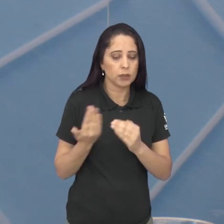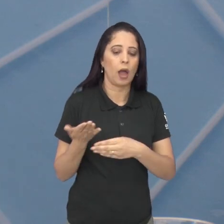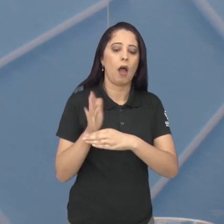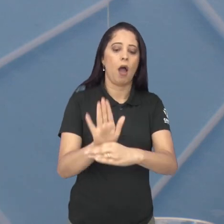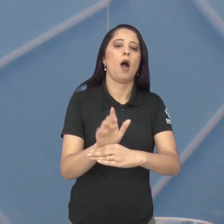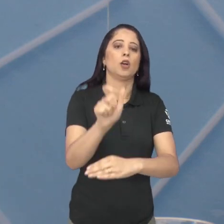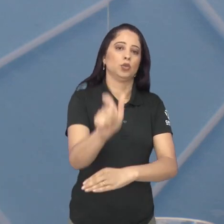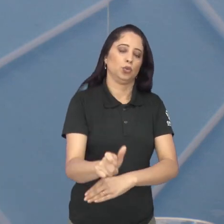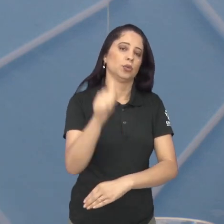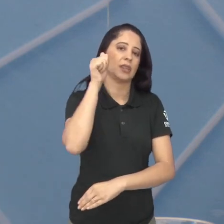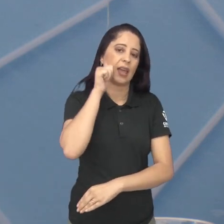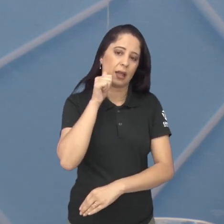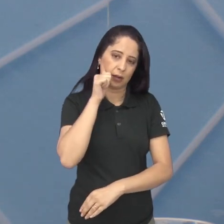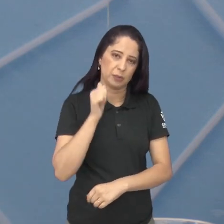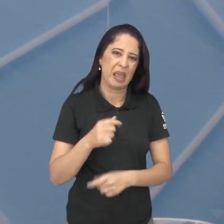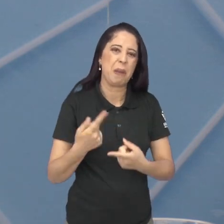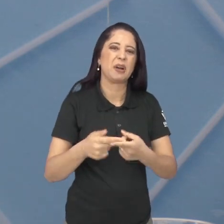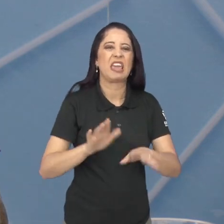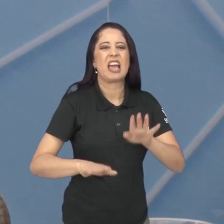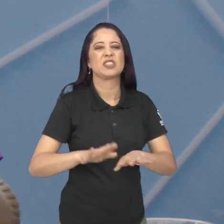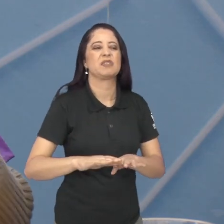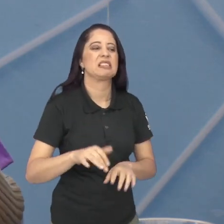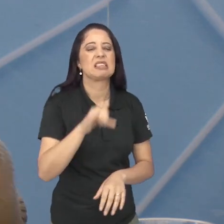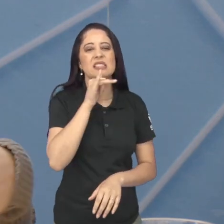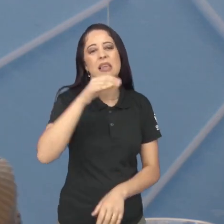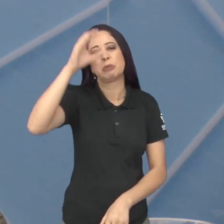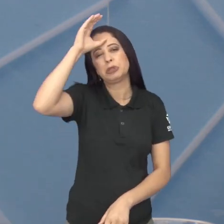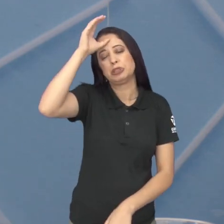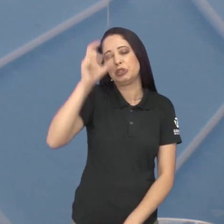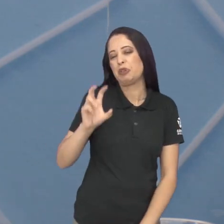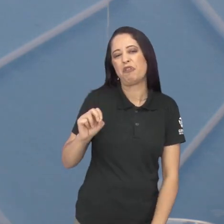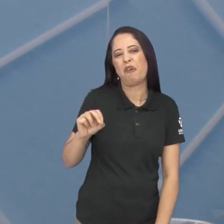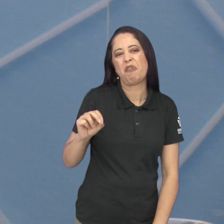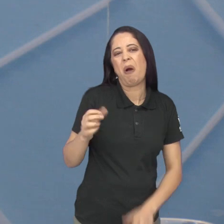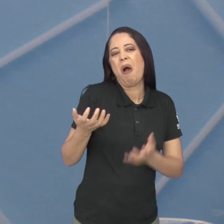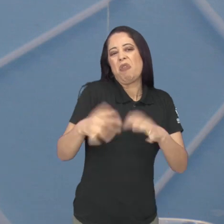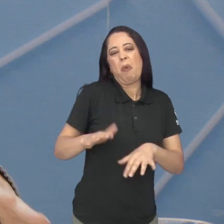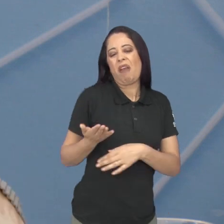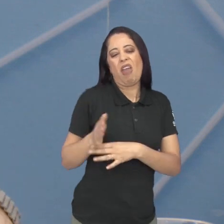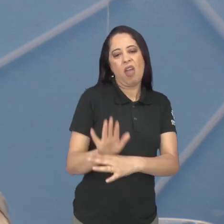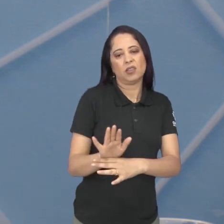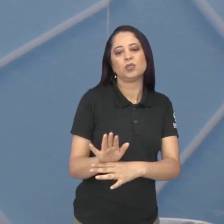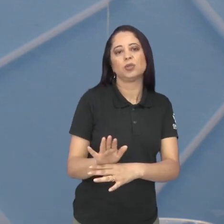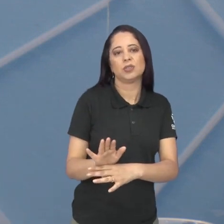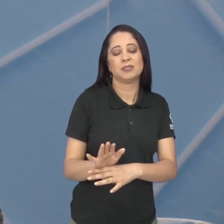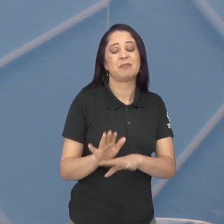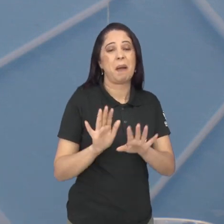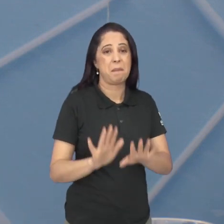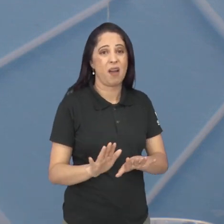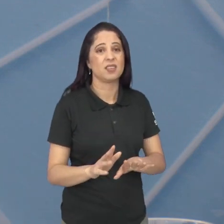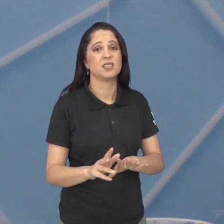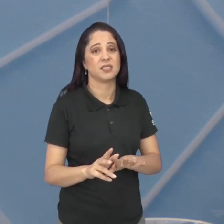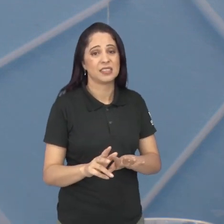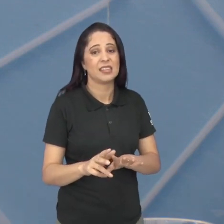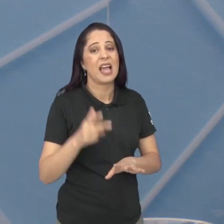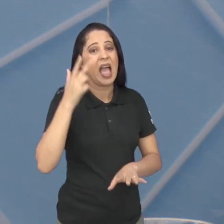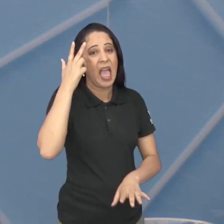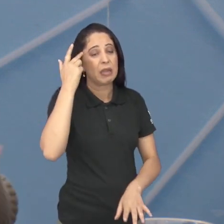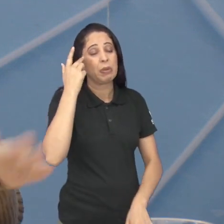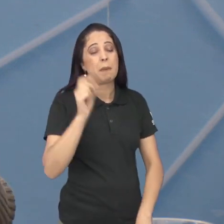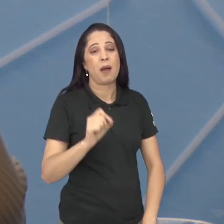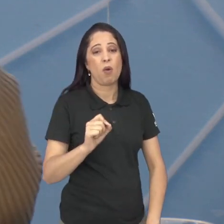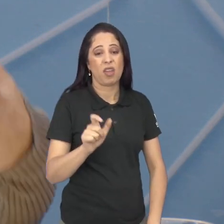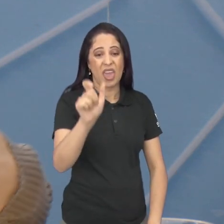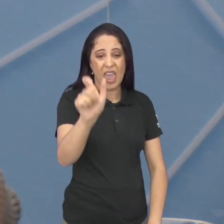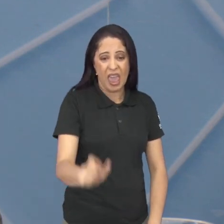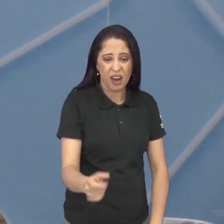grande negação da família de origem, né? Dos tios, avós, assim, às vezes acontece. Mas, normalmente, essa mulher busca os pais, né? Tanto